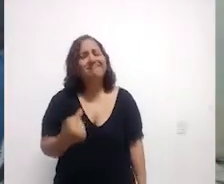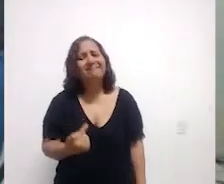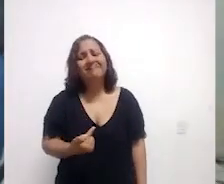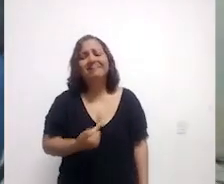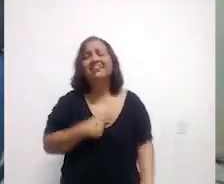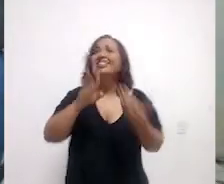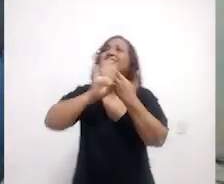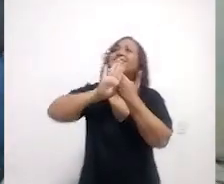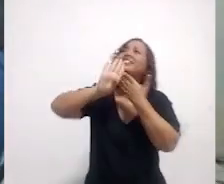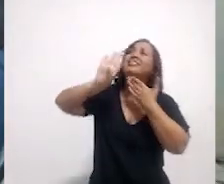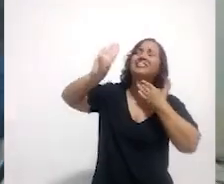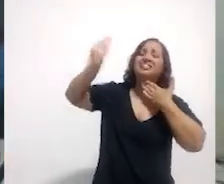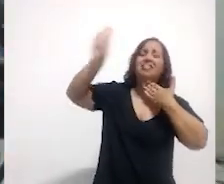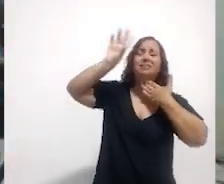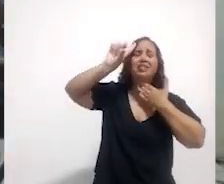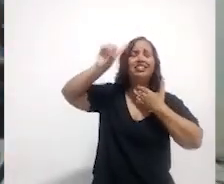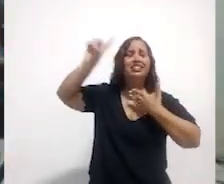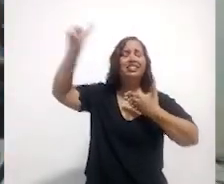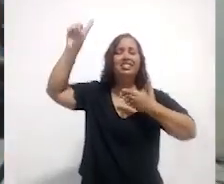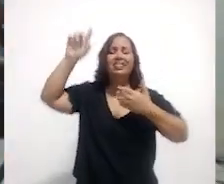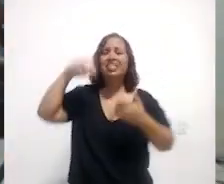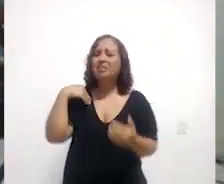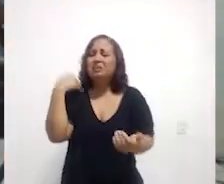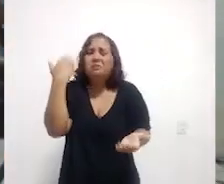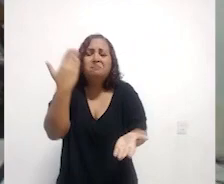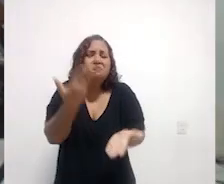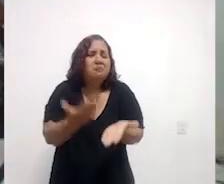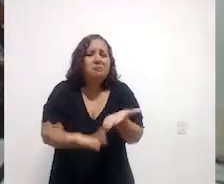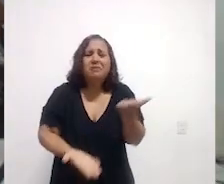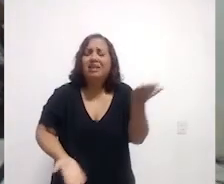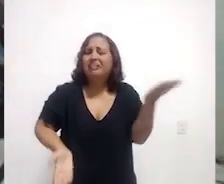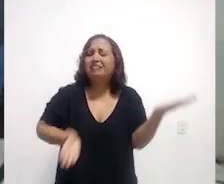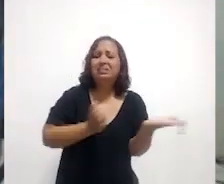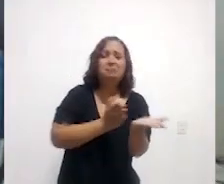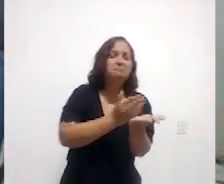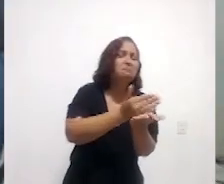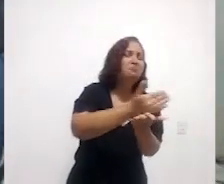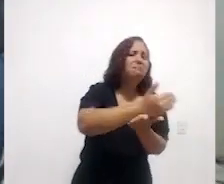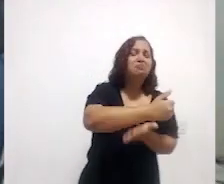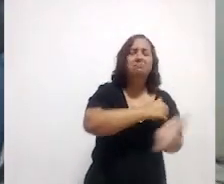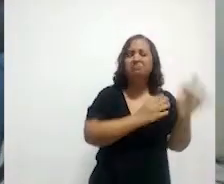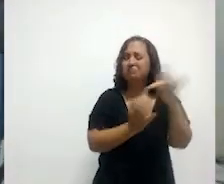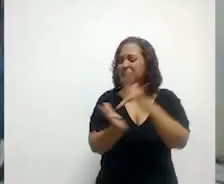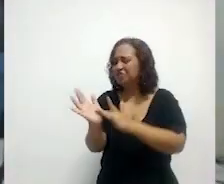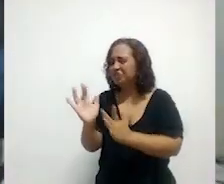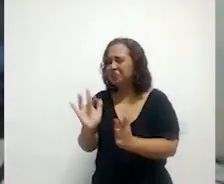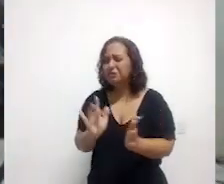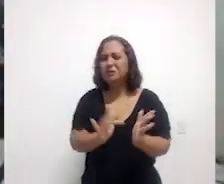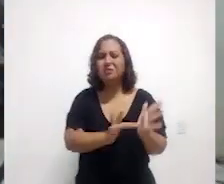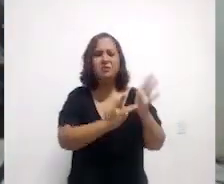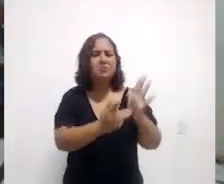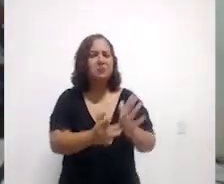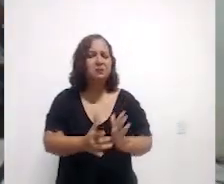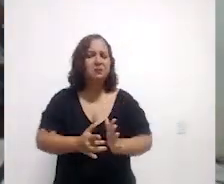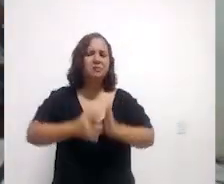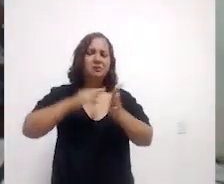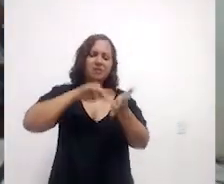eu perdido estou sem ti, Jesus.